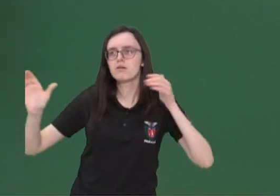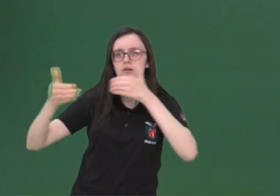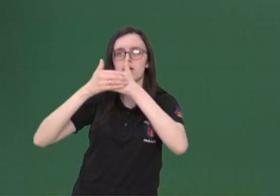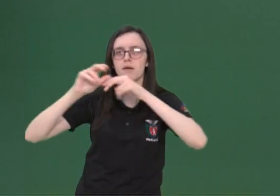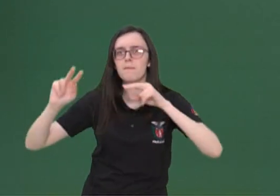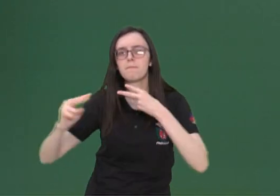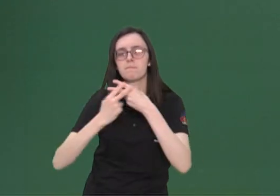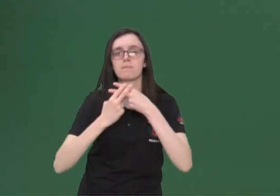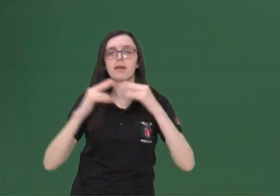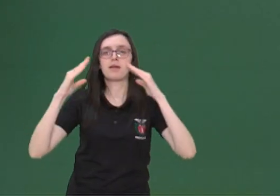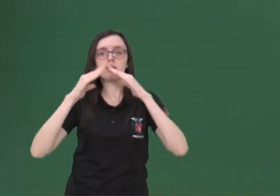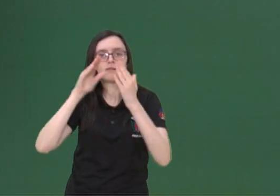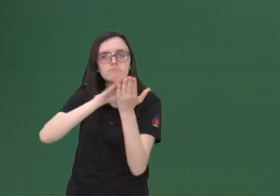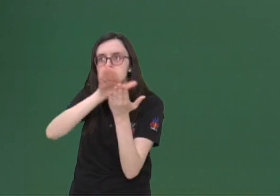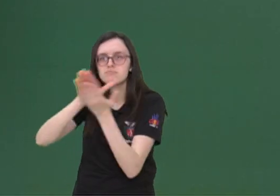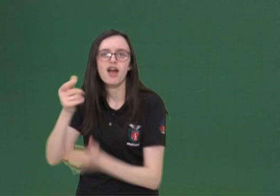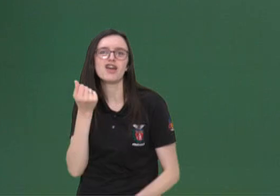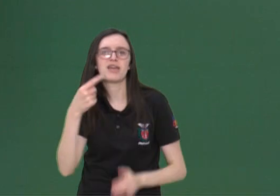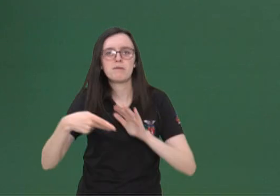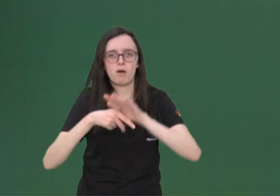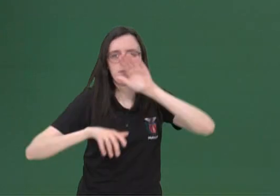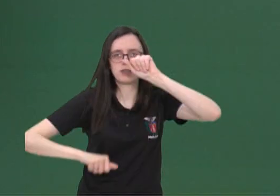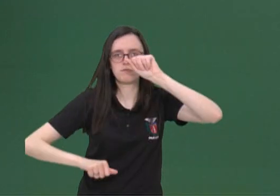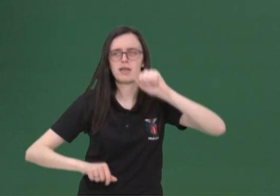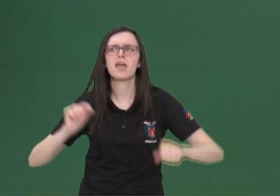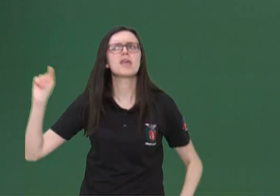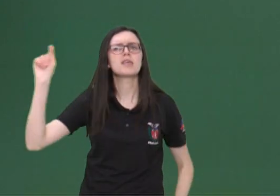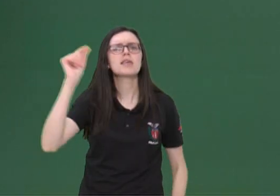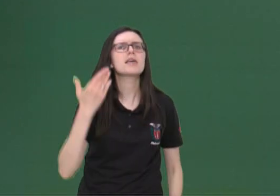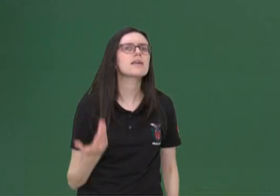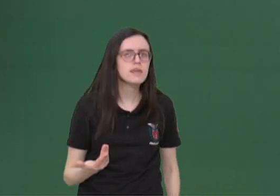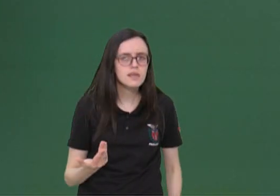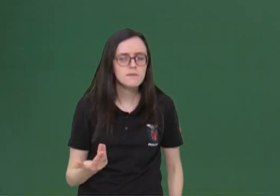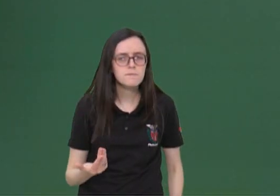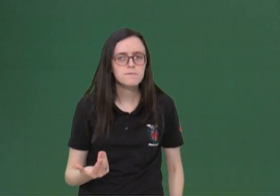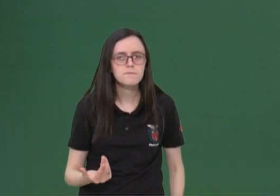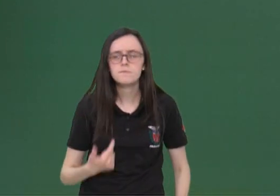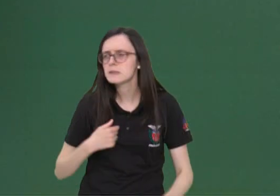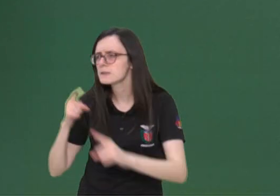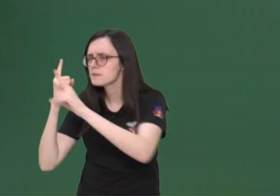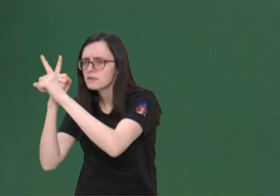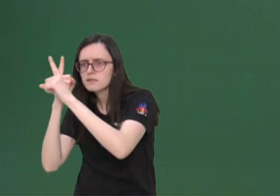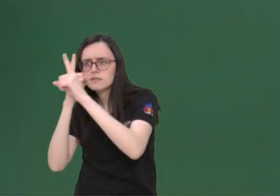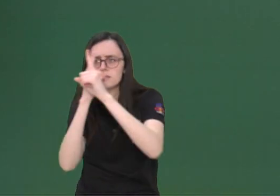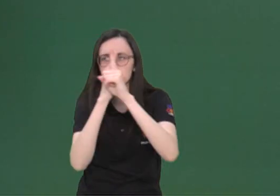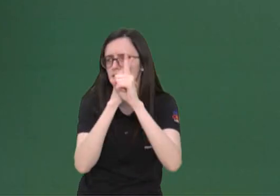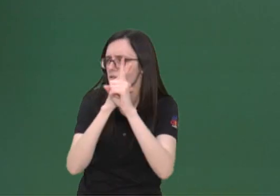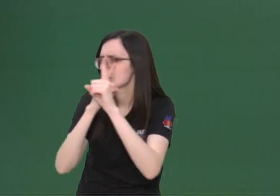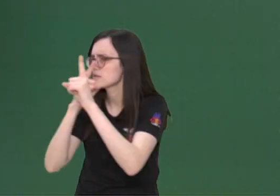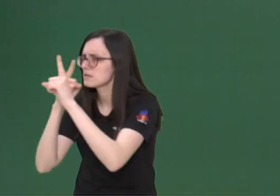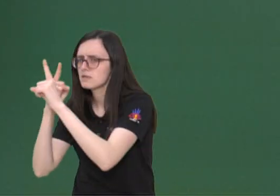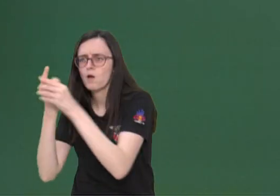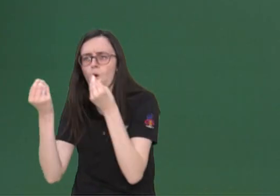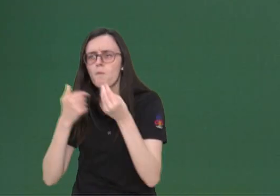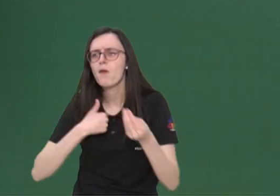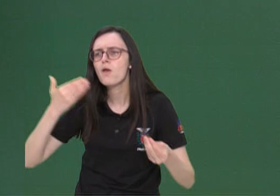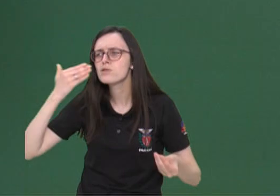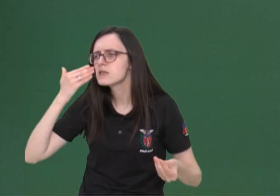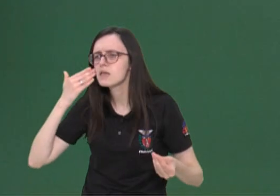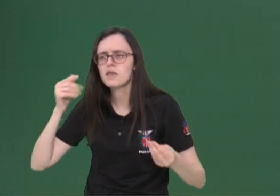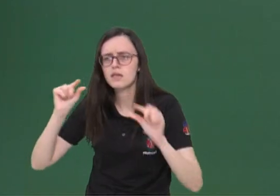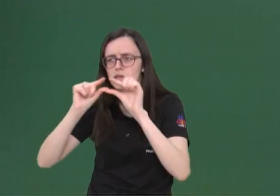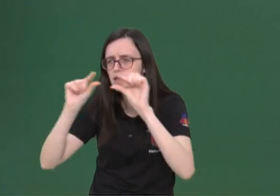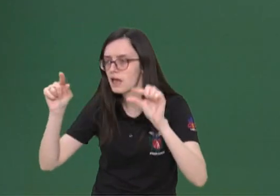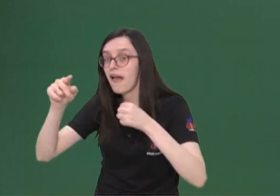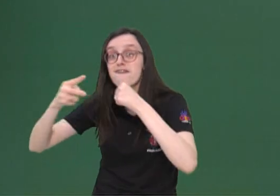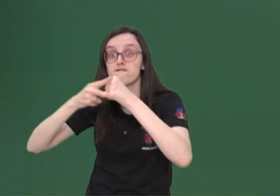Espanha. Quem que se tranca? Lembrem que para localizar o sujeito, eu sempre vou perguntar quem para